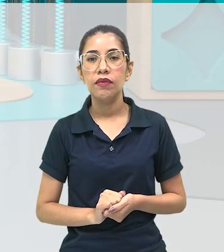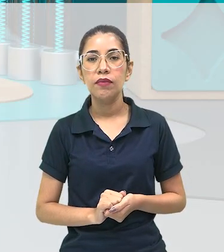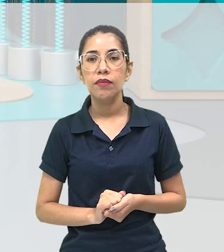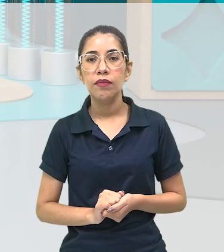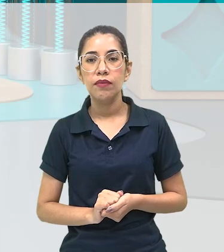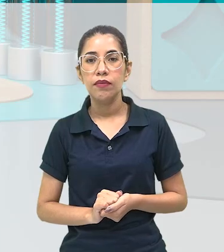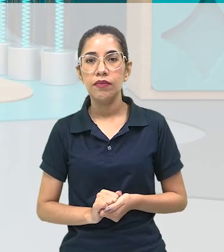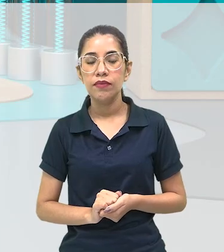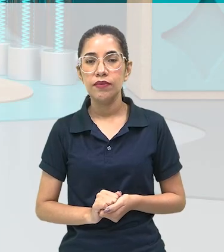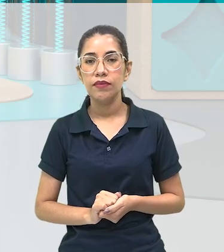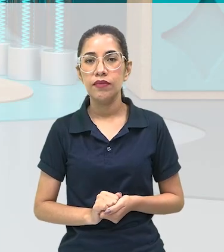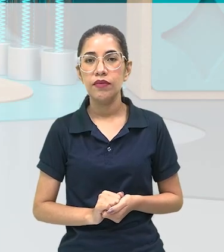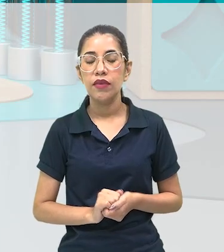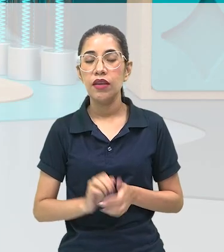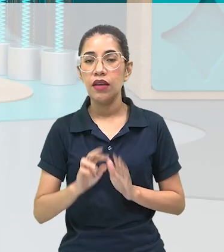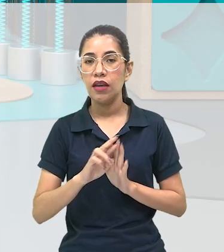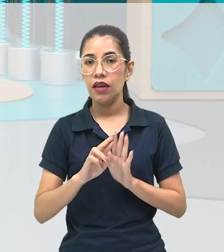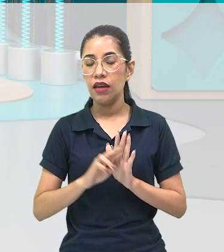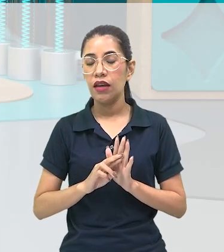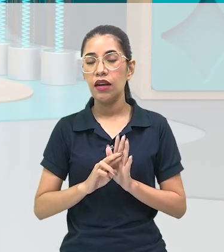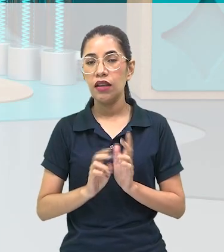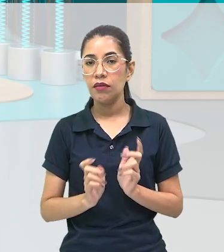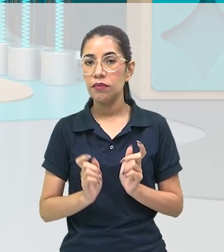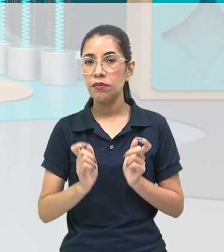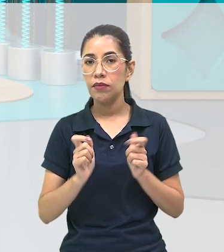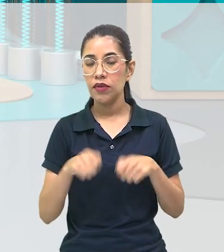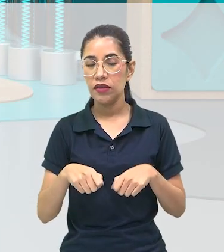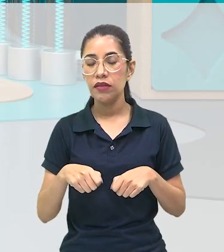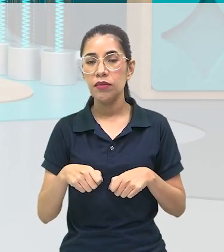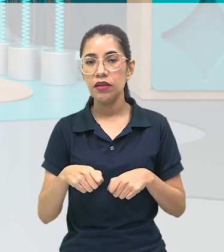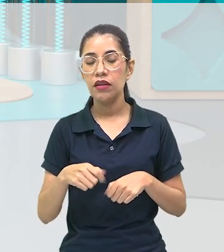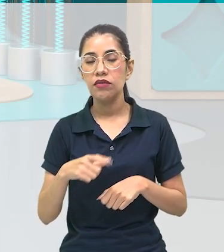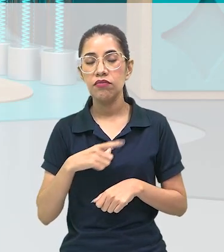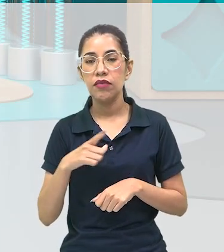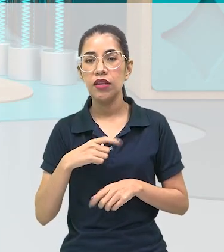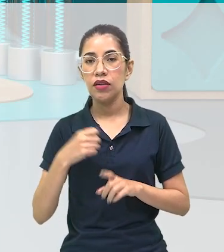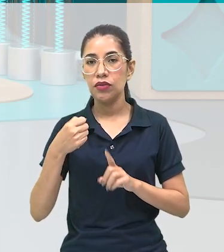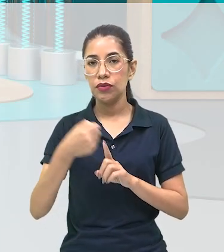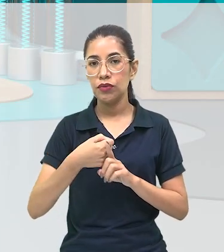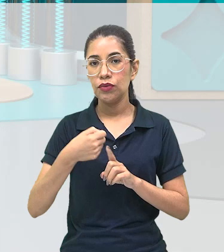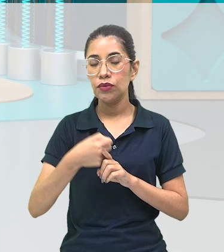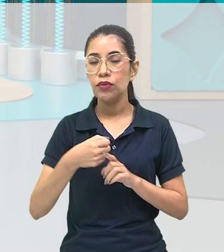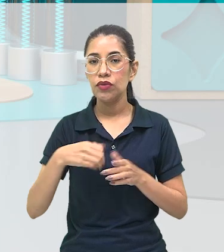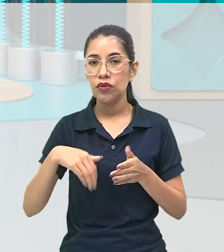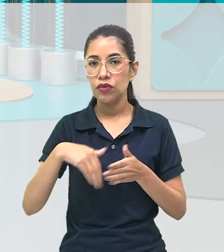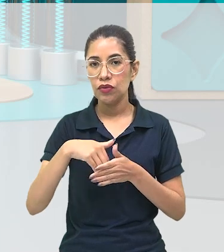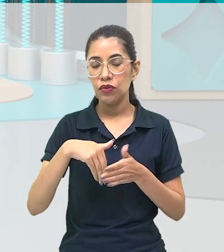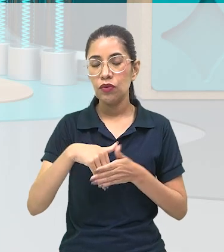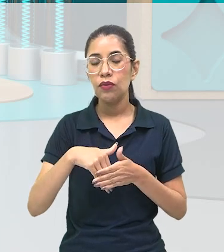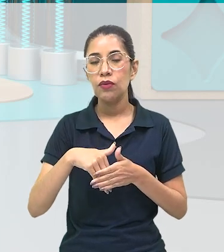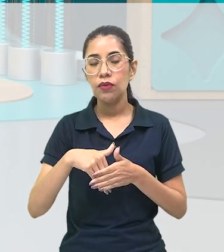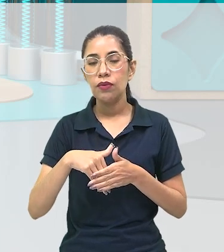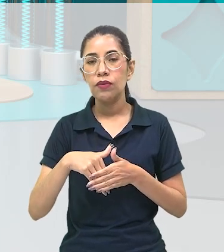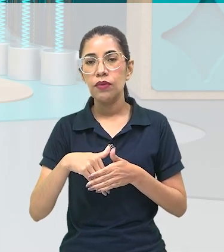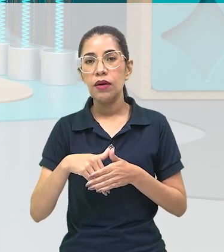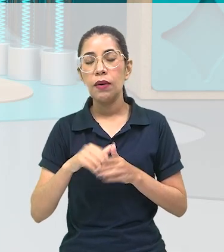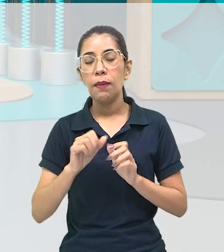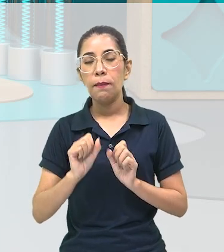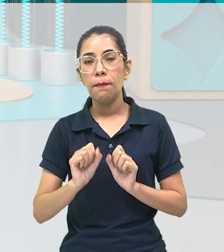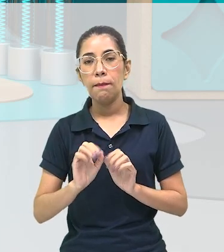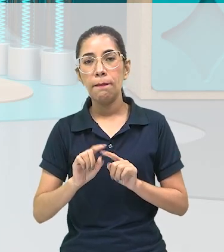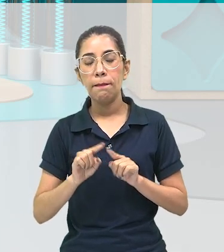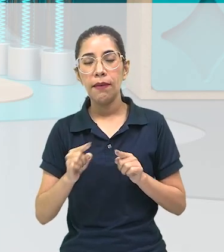ela permite, né? Na verdade, ela não proíbe claramente isso, mas a